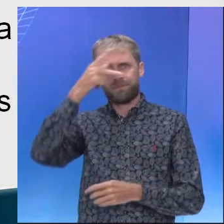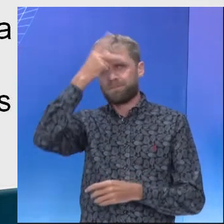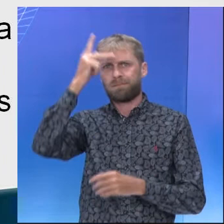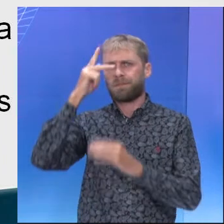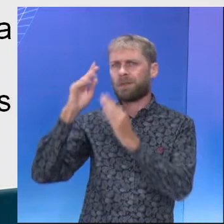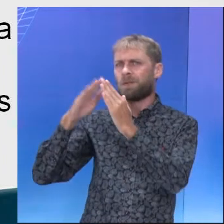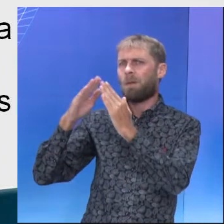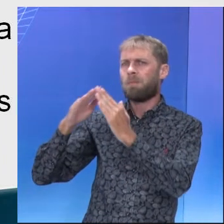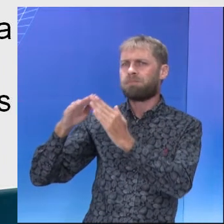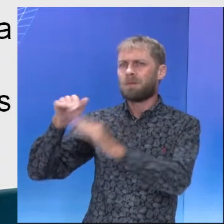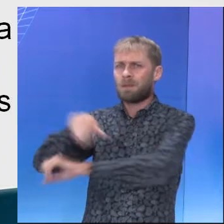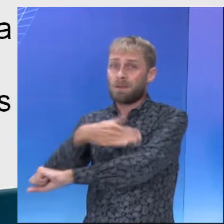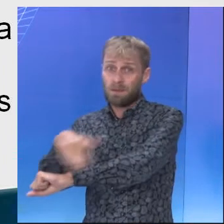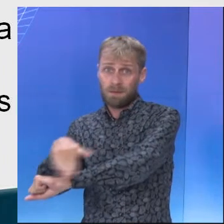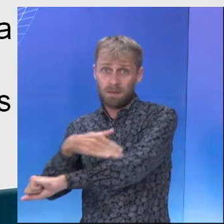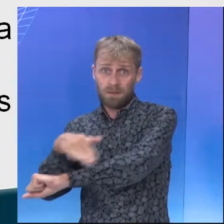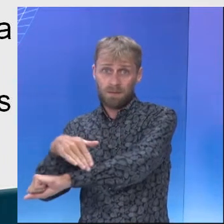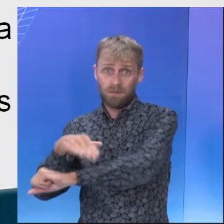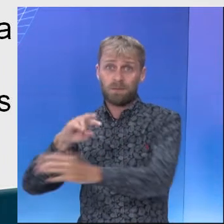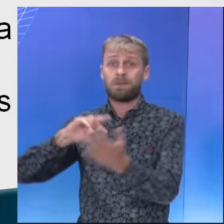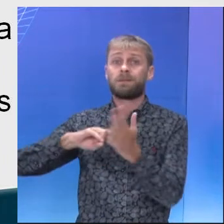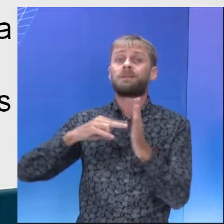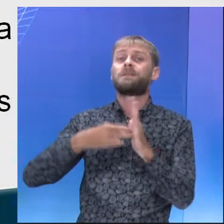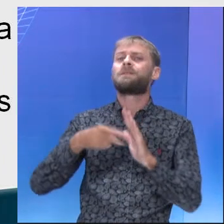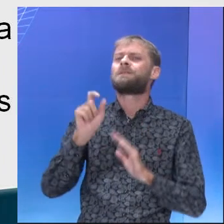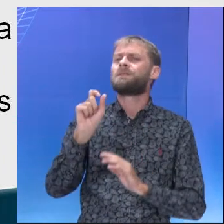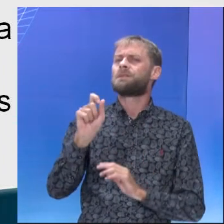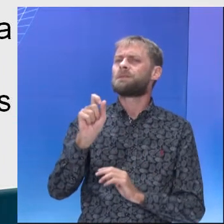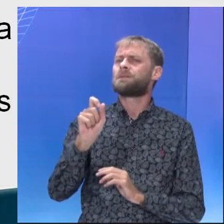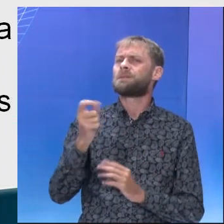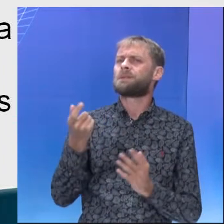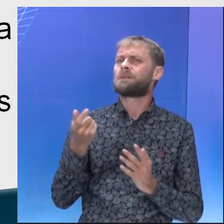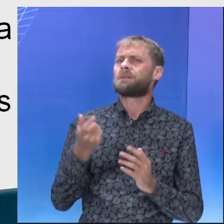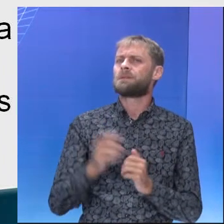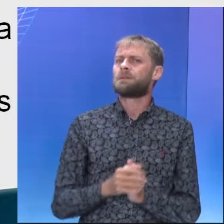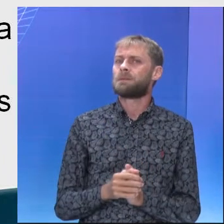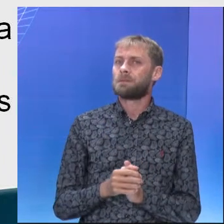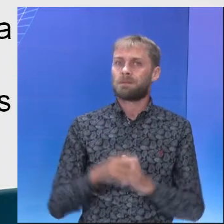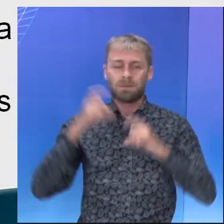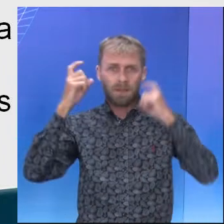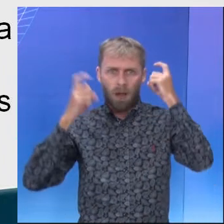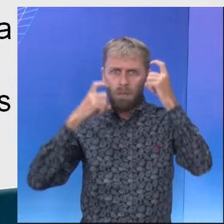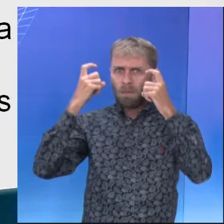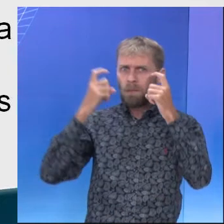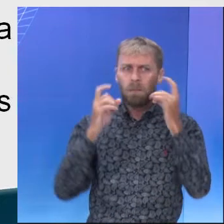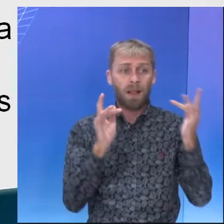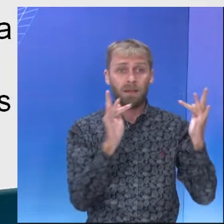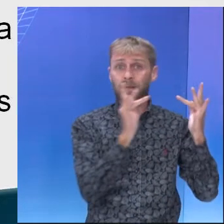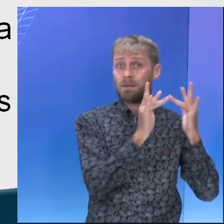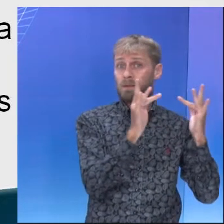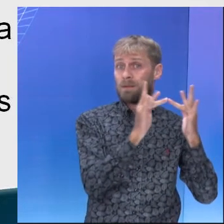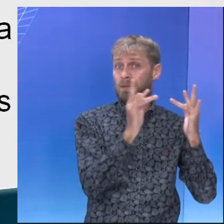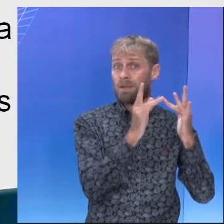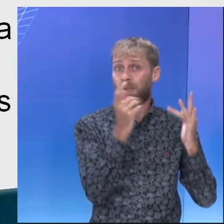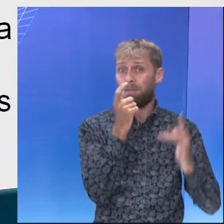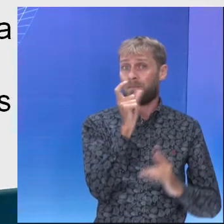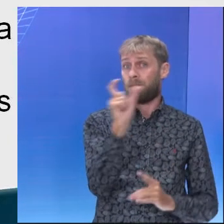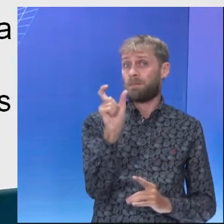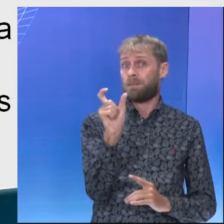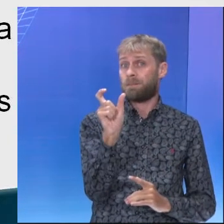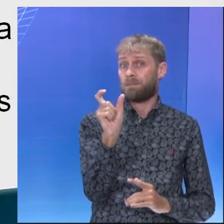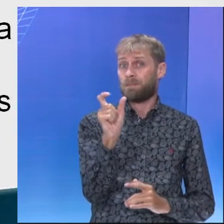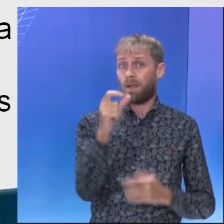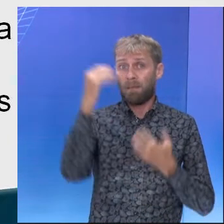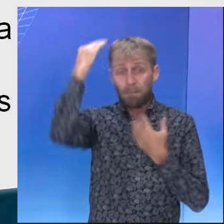texto refere-se a... Então, olha só, eu preciso me preocupar com essa relação dessas palavras.